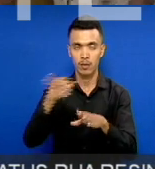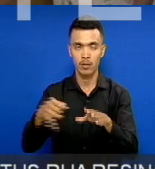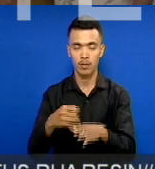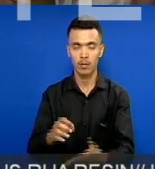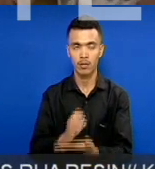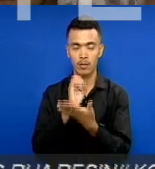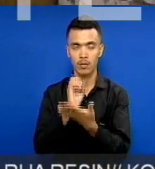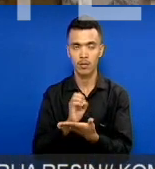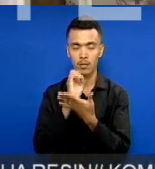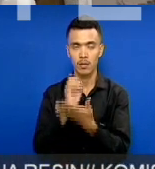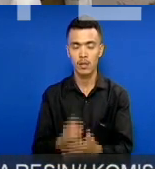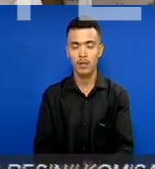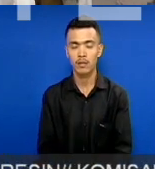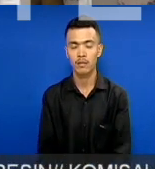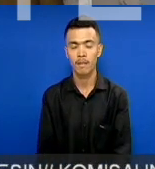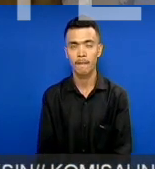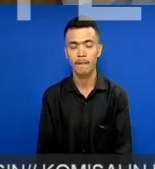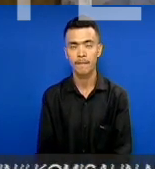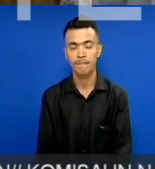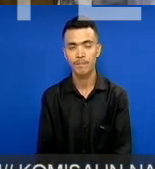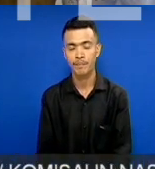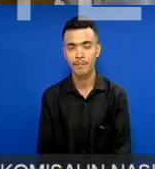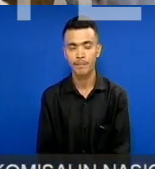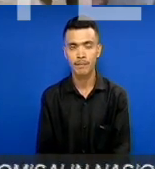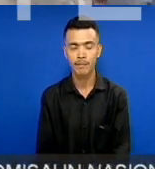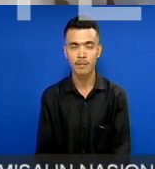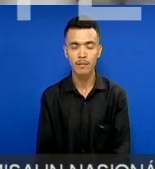Oecusi Ambeno. Aliança Nunes, Agostinho Neno, ba RTTL.